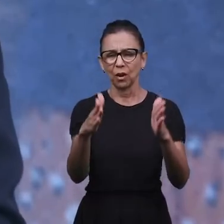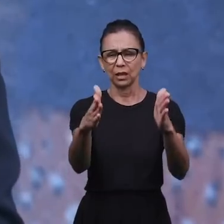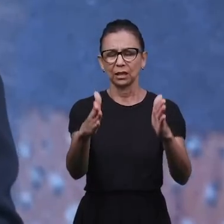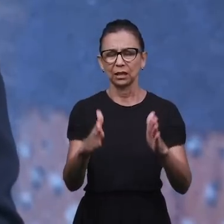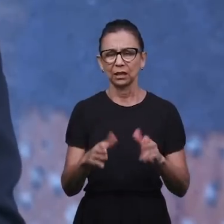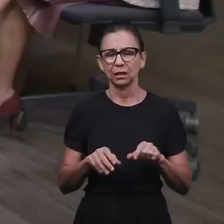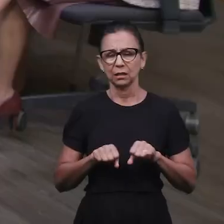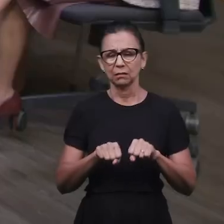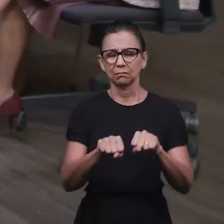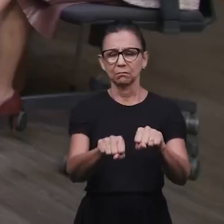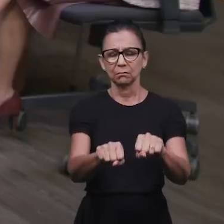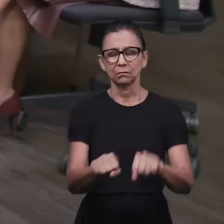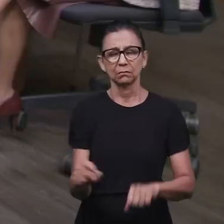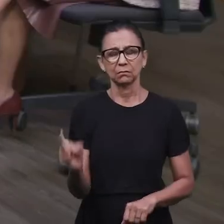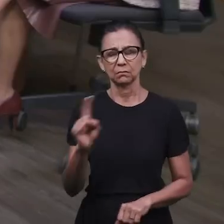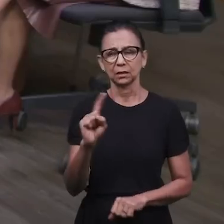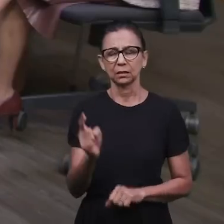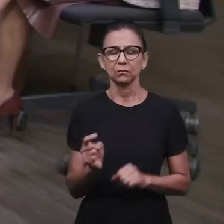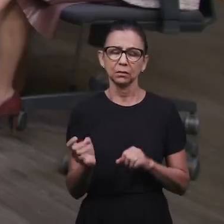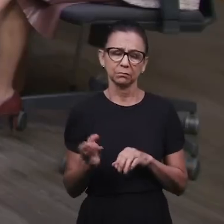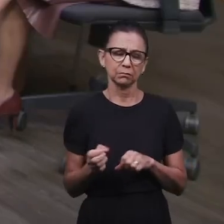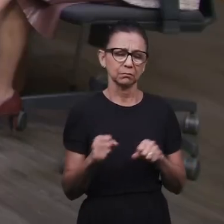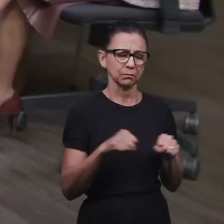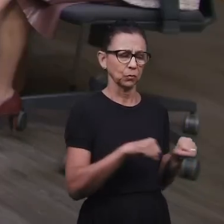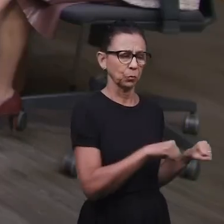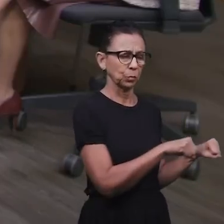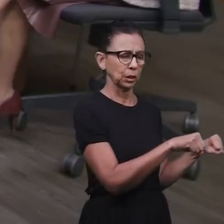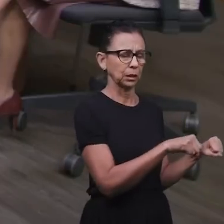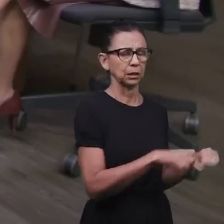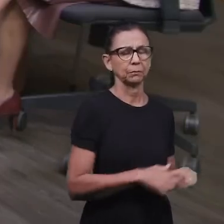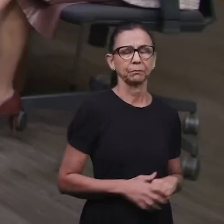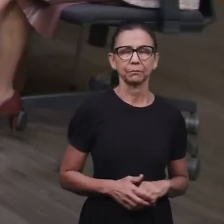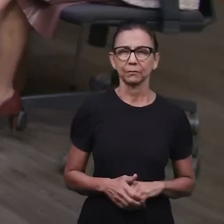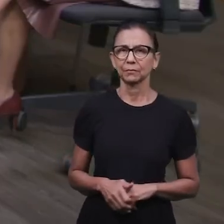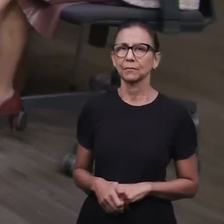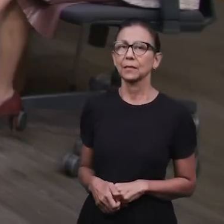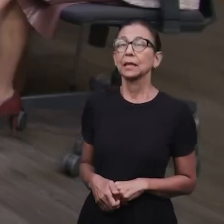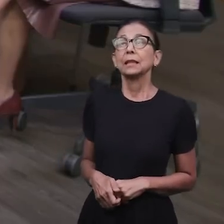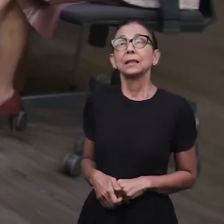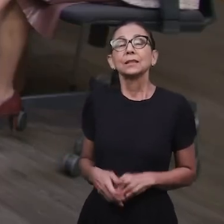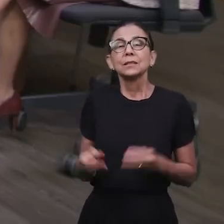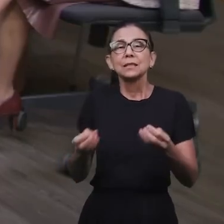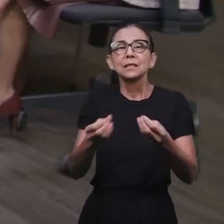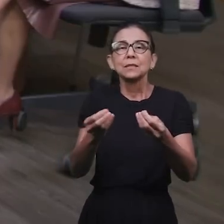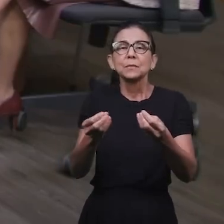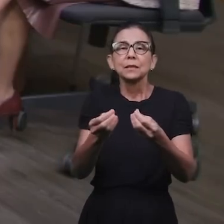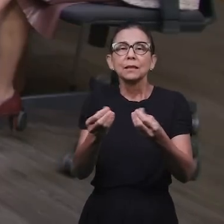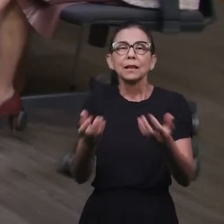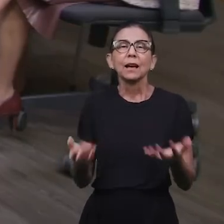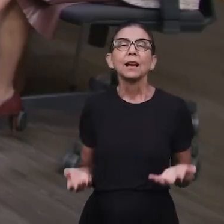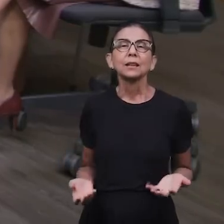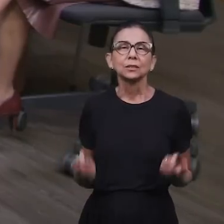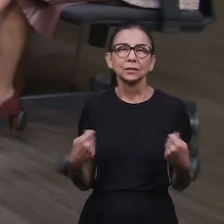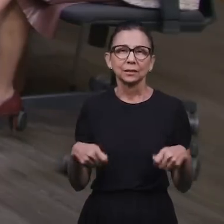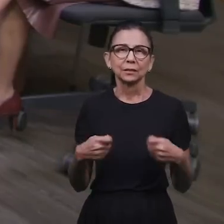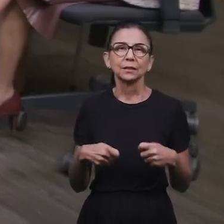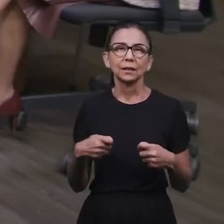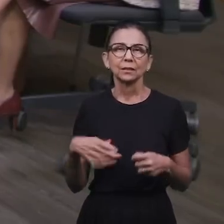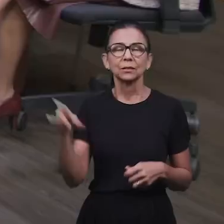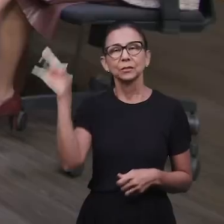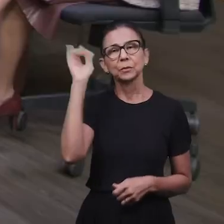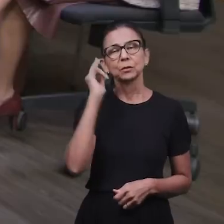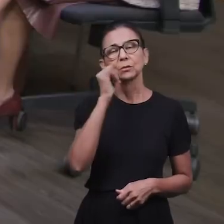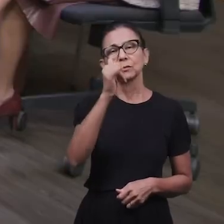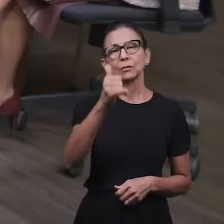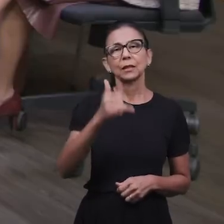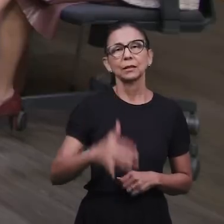não convém. Qual o problema de todas as coisas me são lícitas? Qual o problema de passar por ali? Eu não estou comprando nada, não tenho nada no meu carrinho. Seu direito